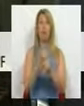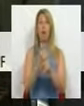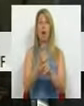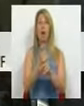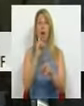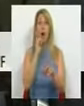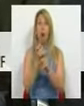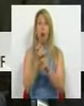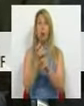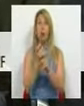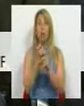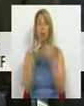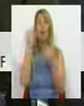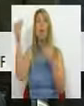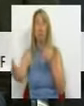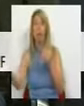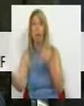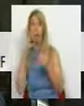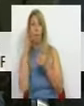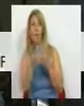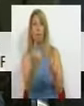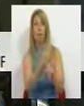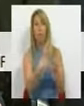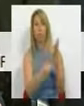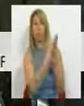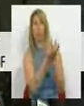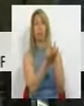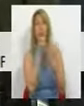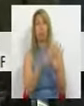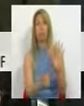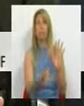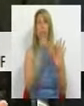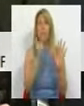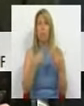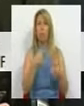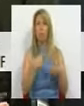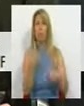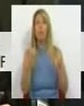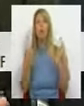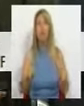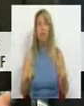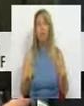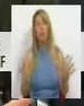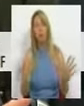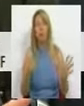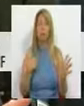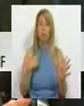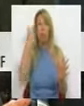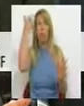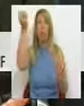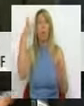que atendendo este grau de irregularidades, o que seria perceptível é que conseguisse verificar que existiam